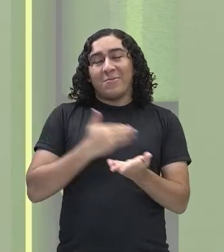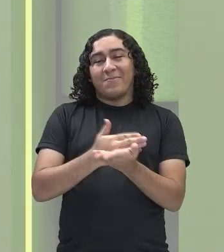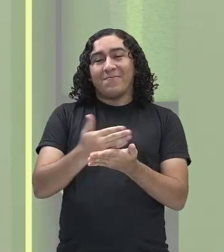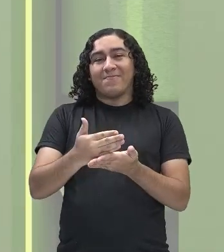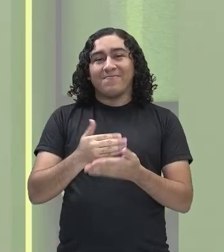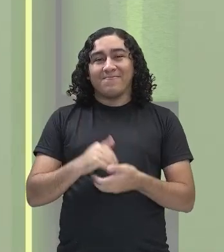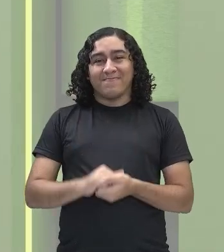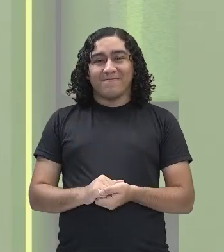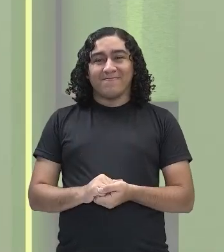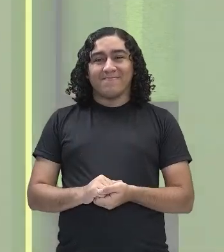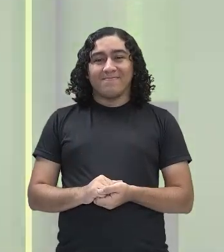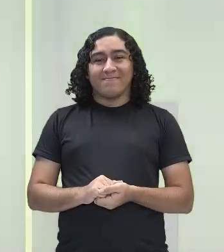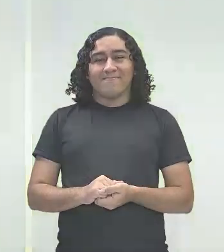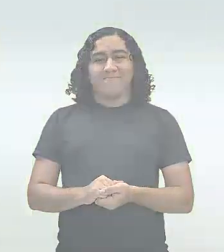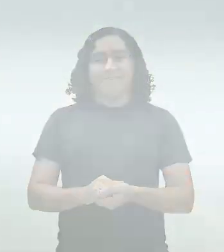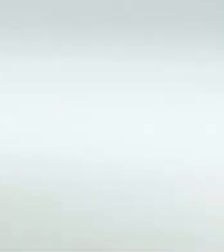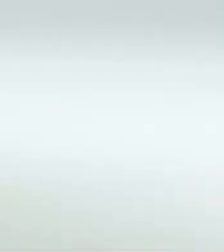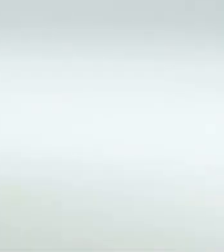começar a nossa aula?